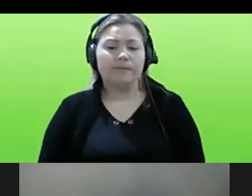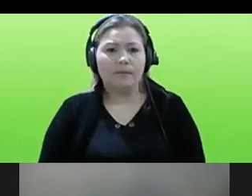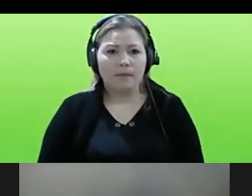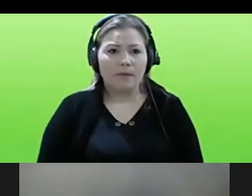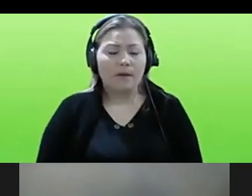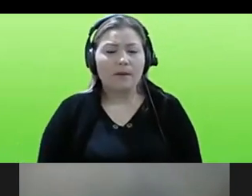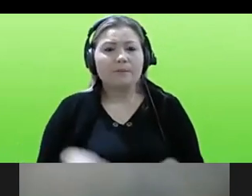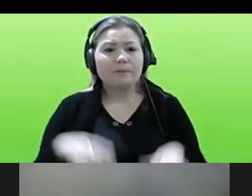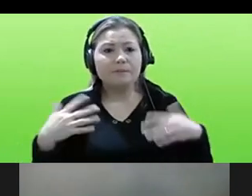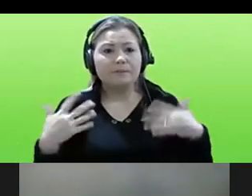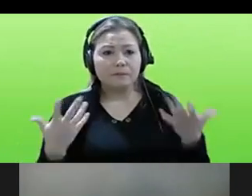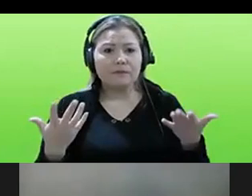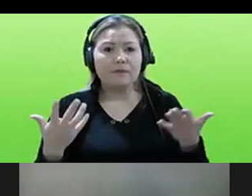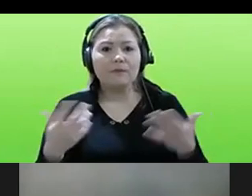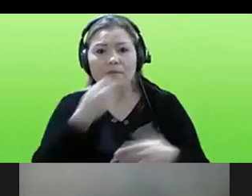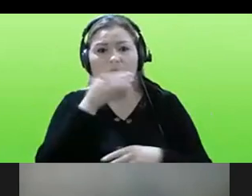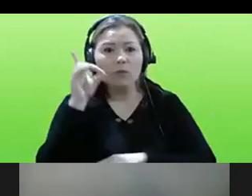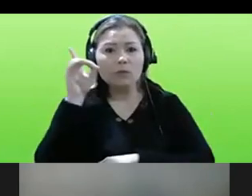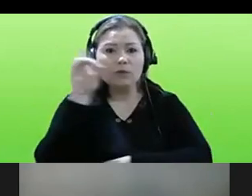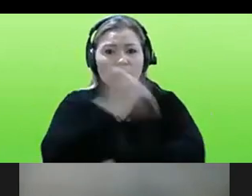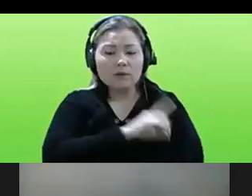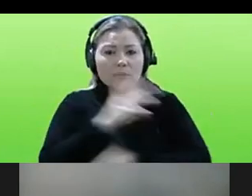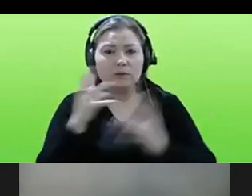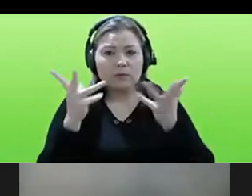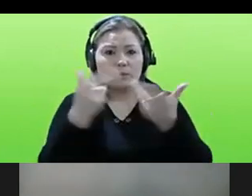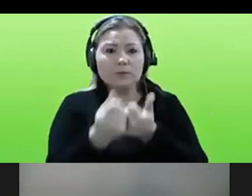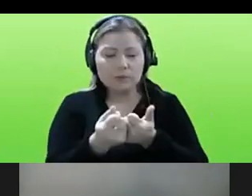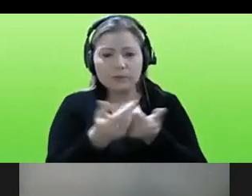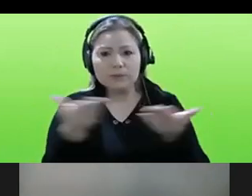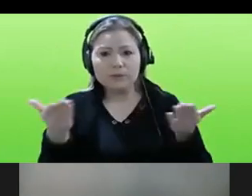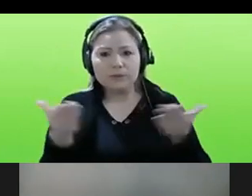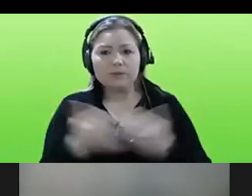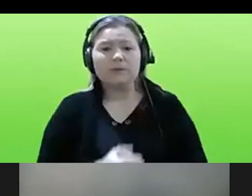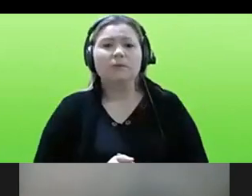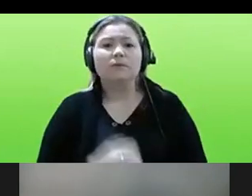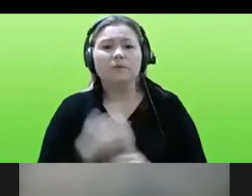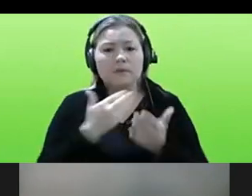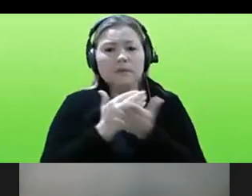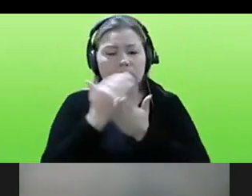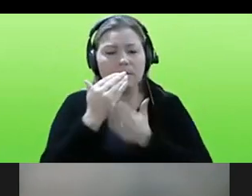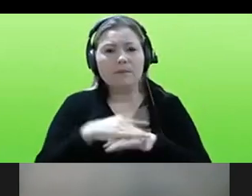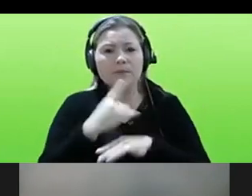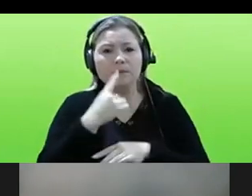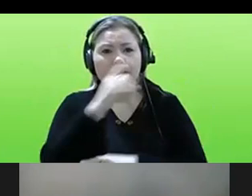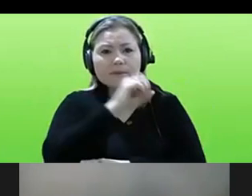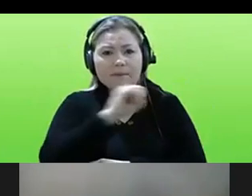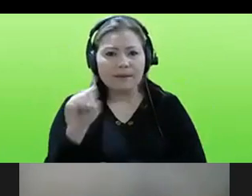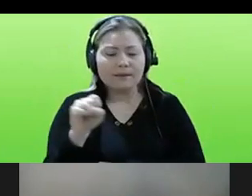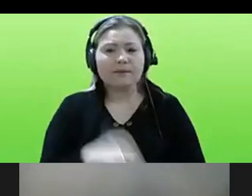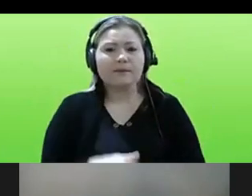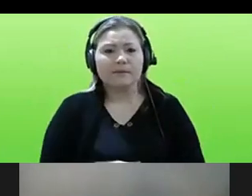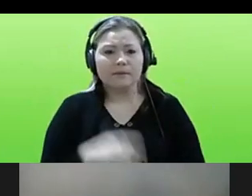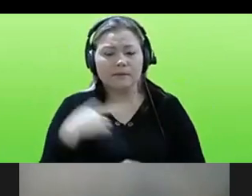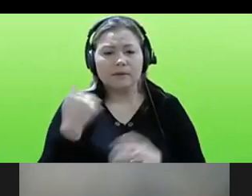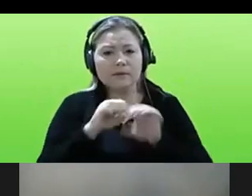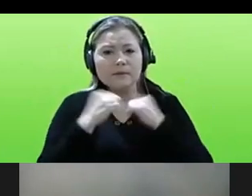Então, bom dia a todas e todos. Nós vamos iniciar mais um semestre de nosso seminário